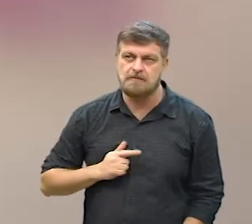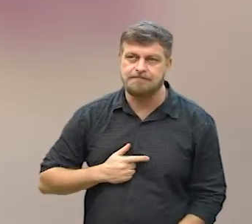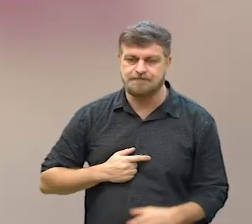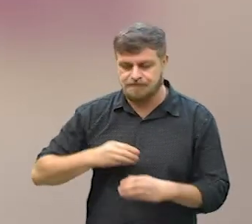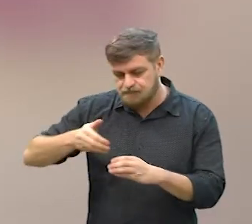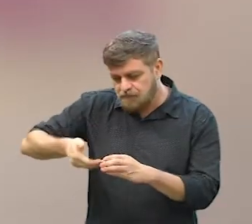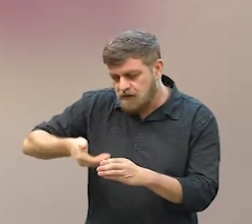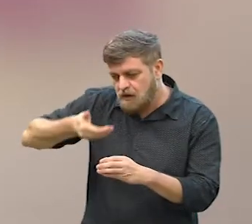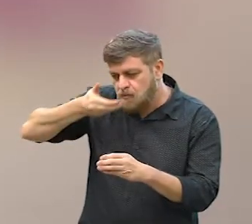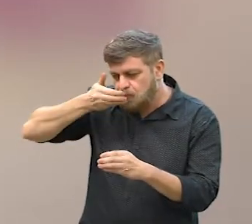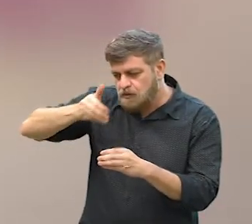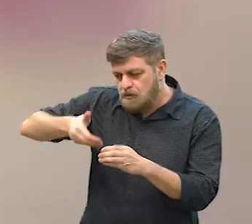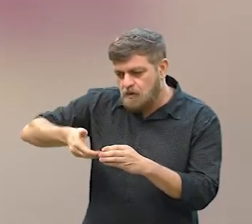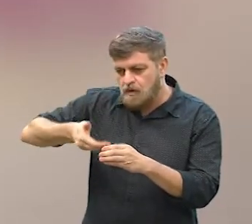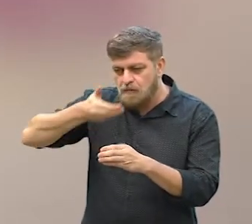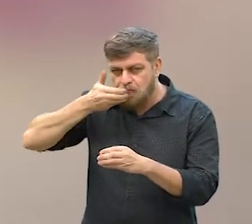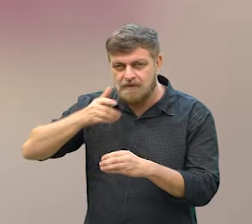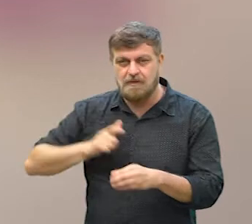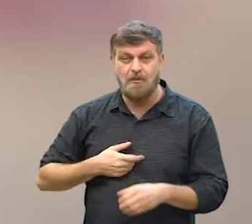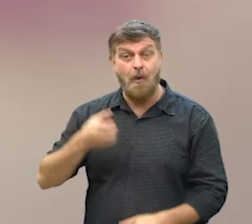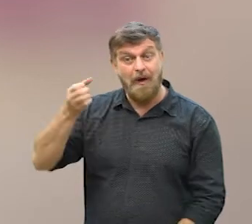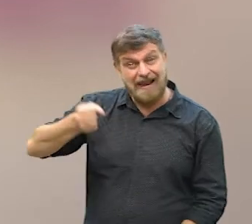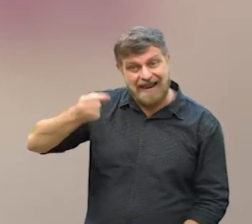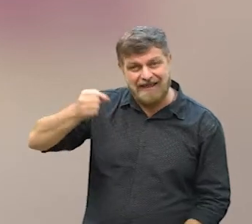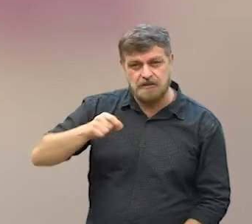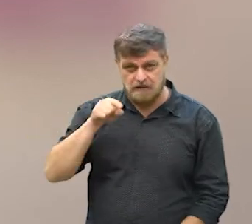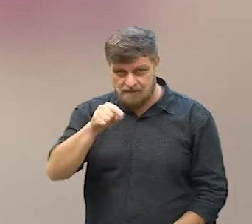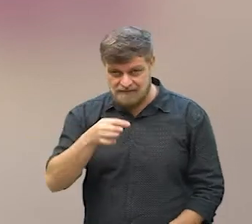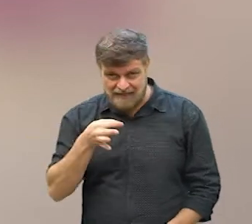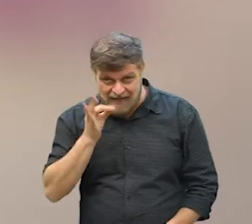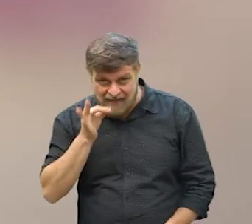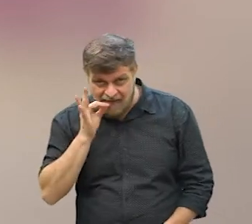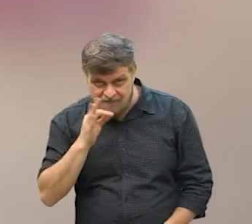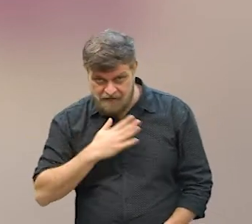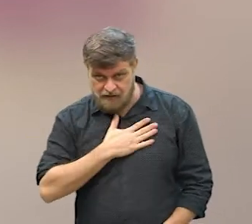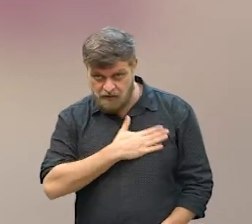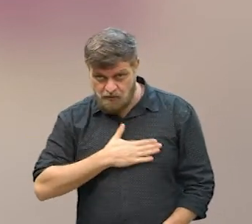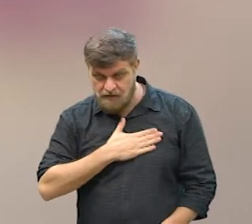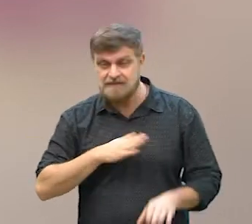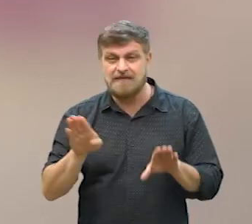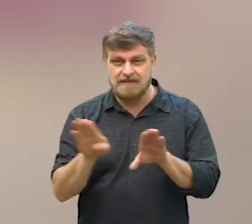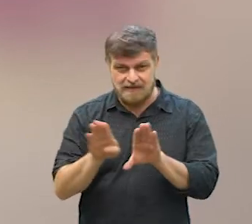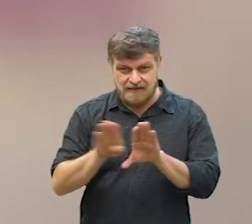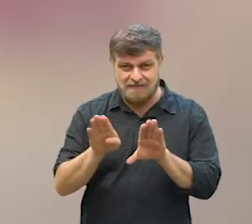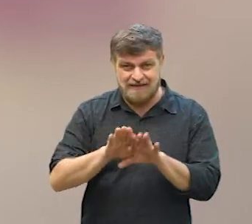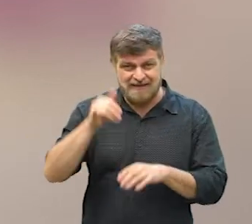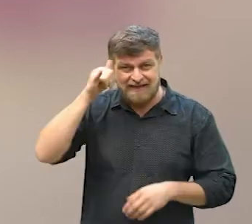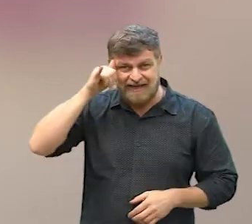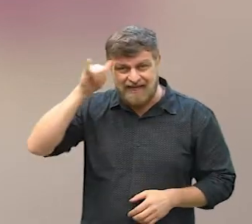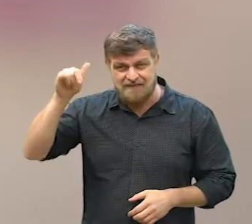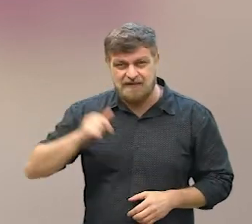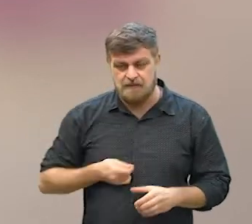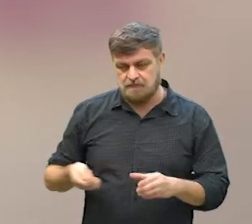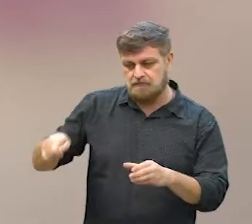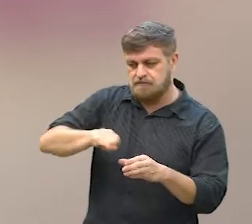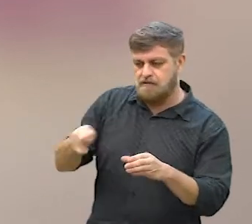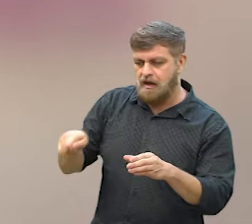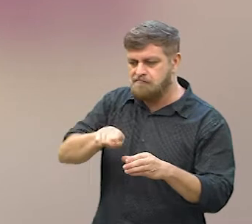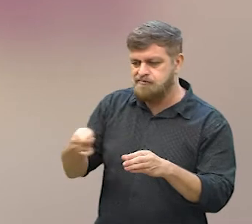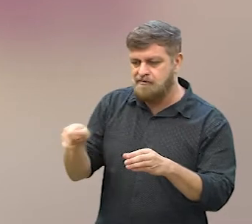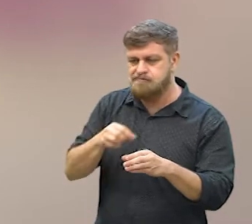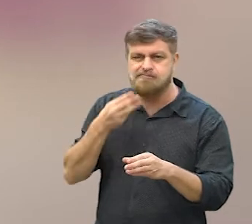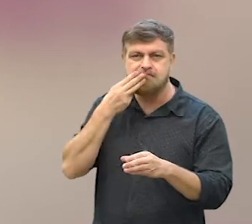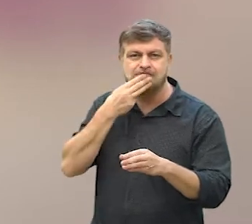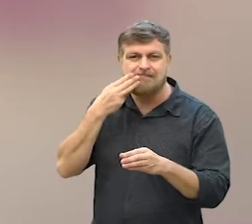iogurte ou realmente leite. Se você gosta de café, tomar café também, evitar colocar uma quantidade excessiva